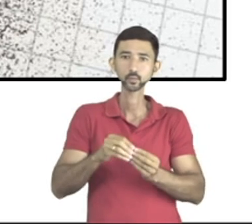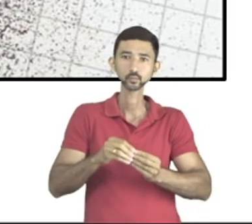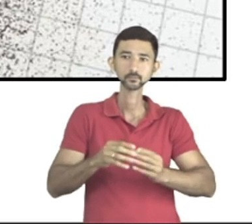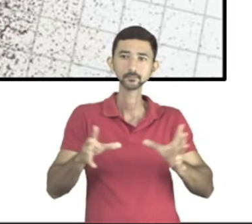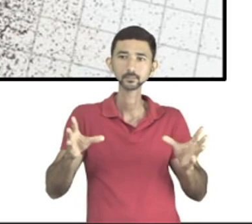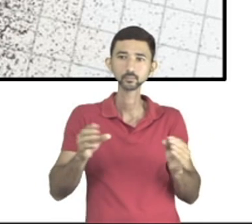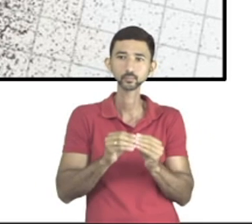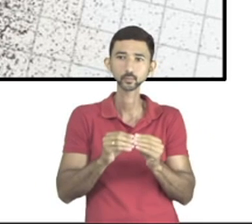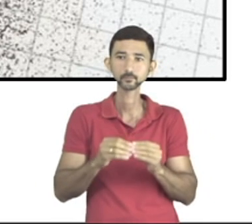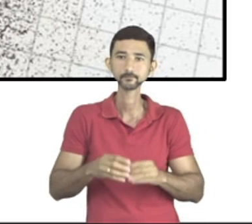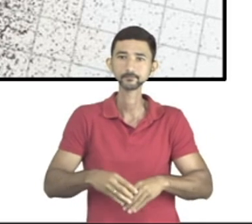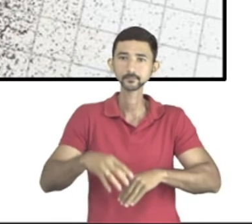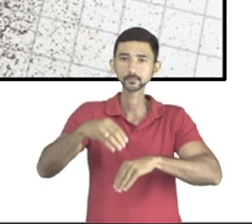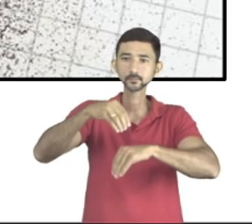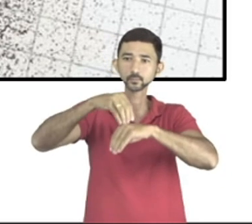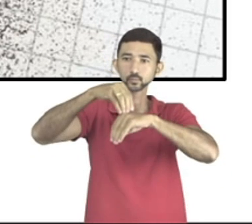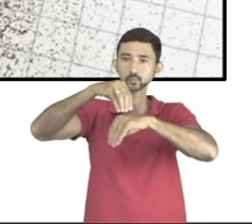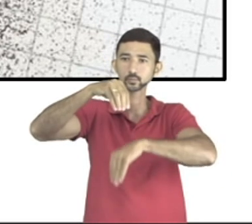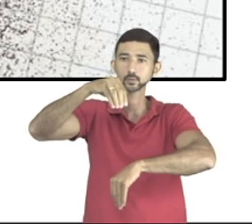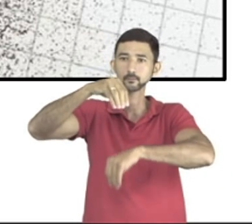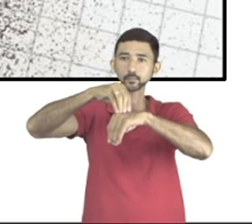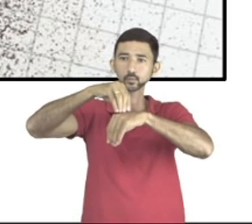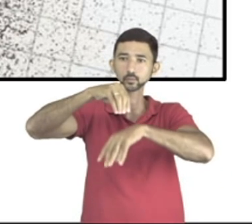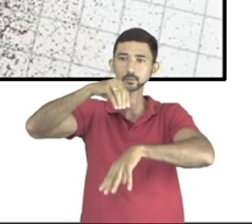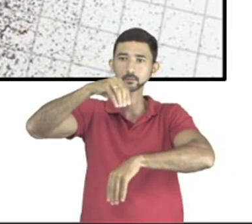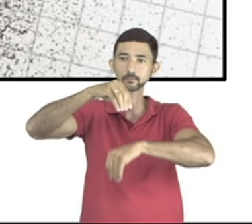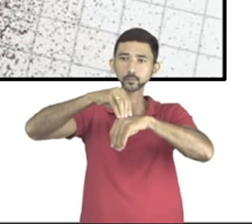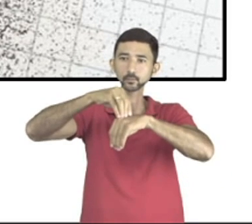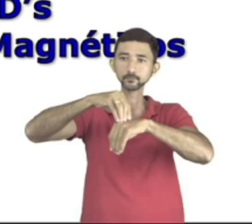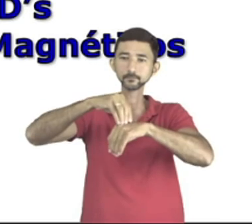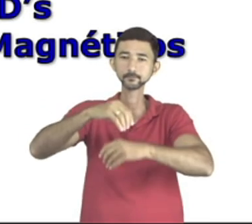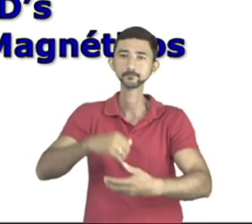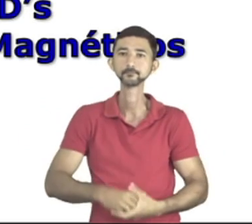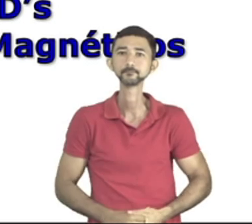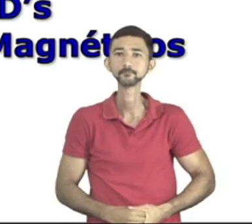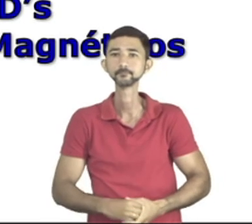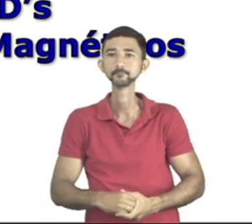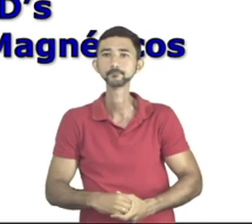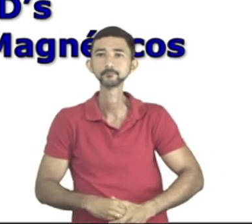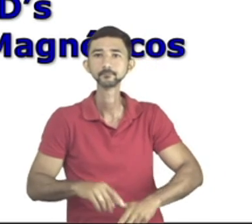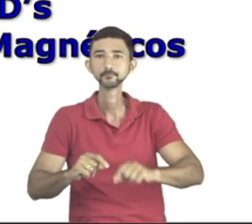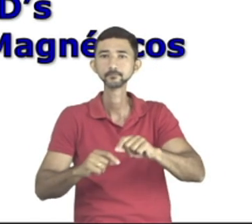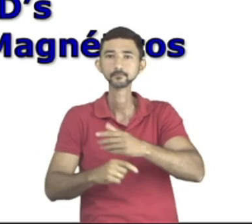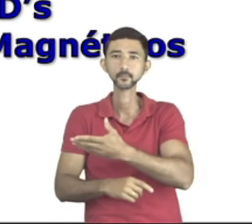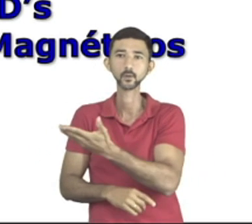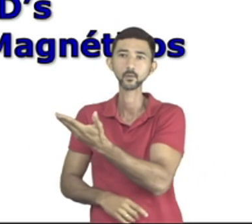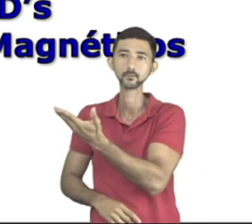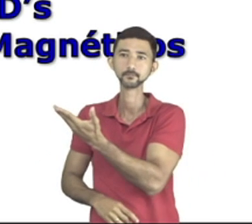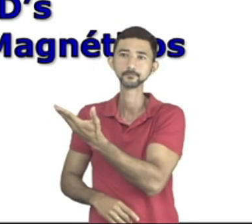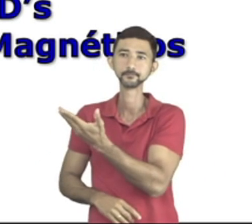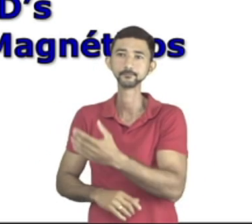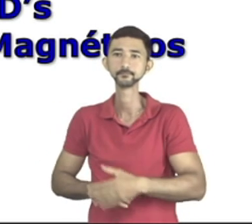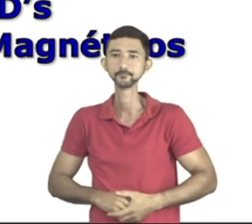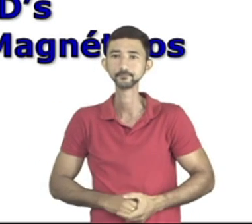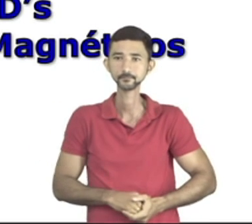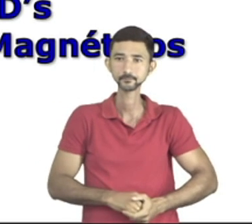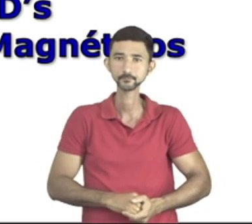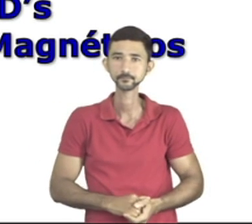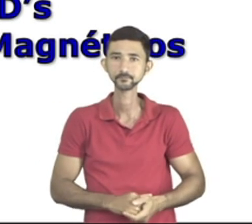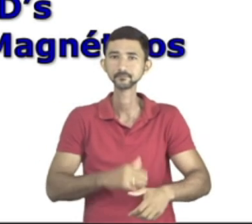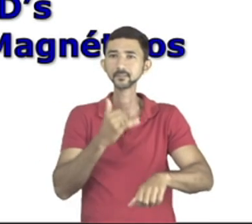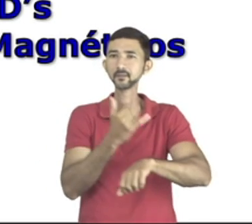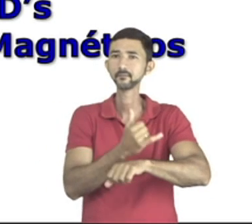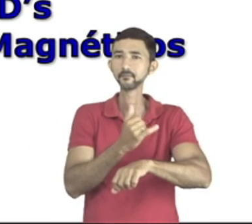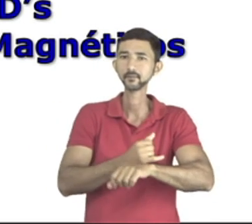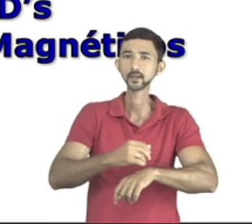é a capacidade de trair substâncias ferromagnéticas. Quem tem magnetismo, olha, o níquel, o